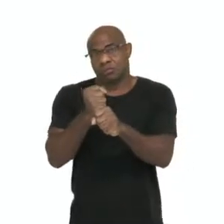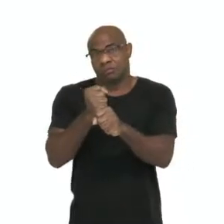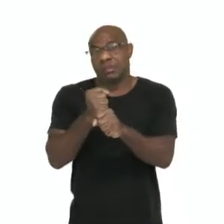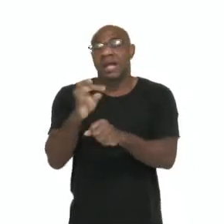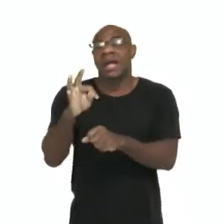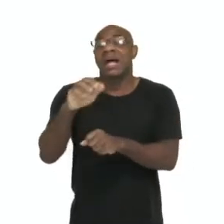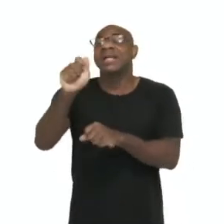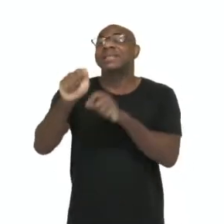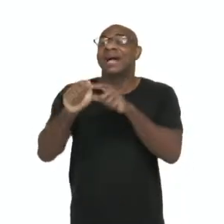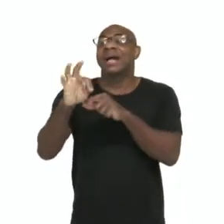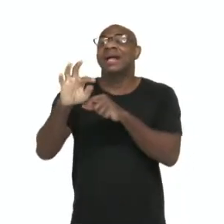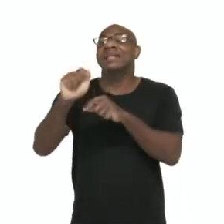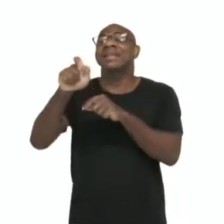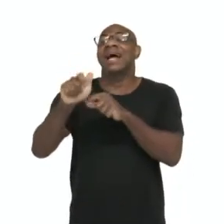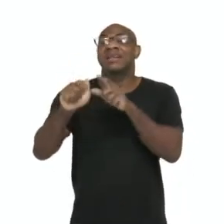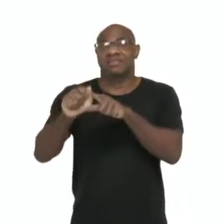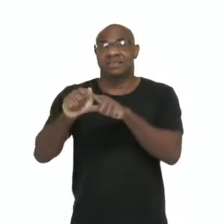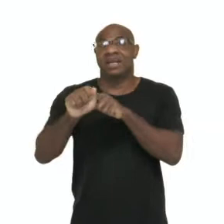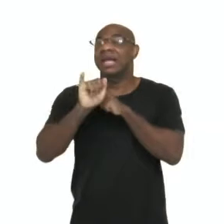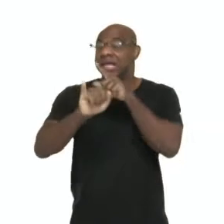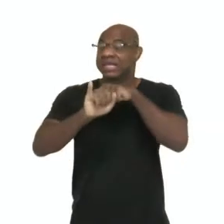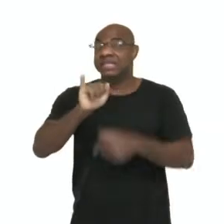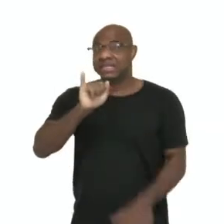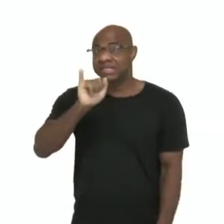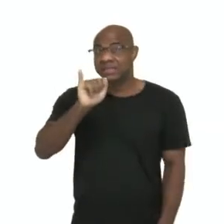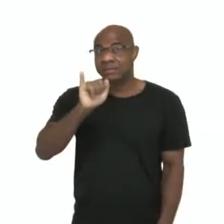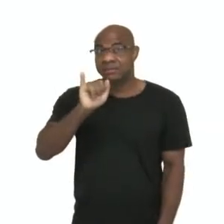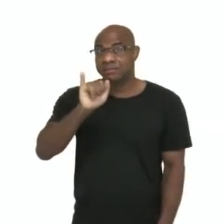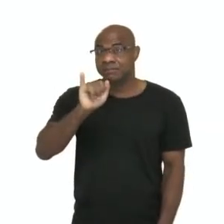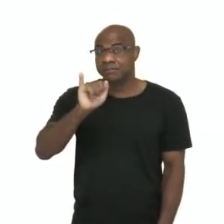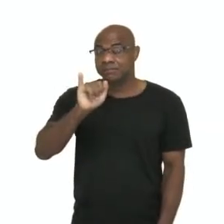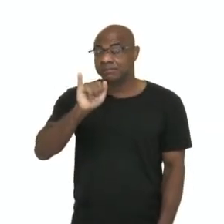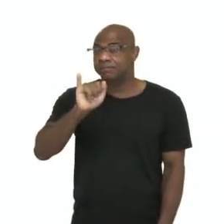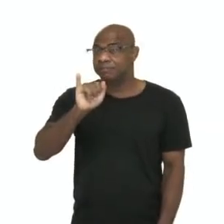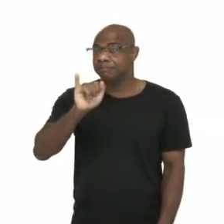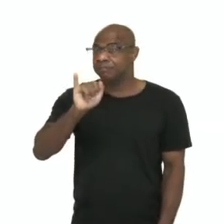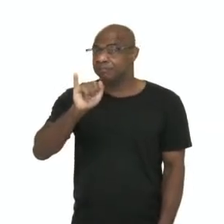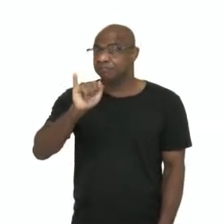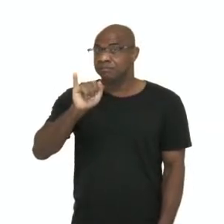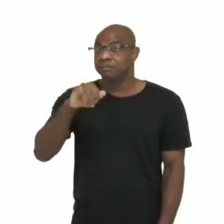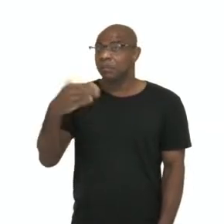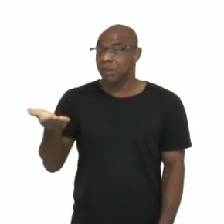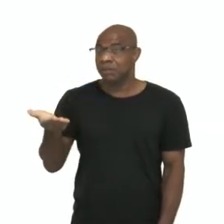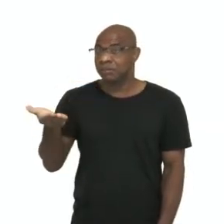taxa agora, olha que diferente. A taxa é letra... Qual?